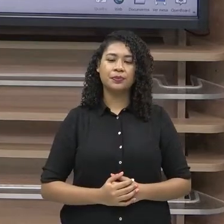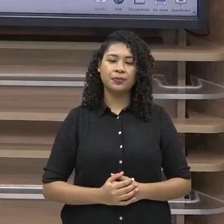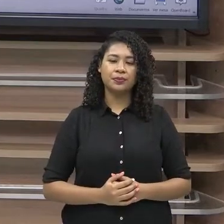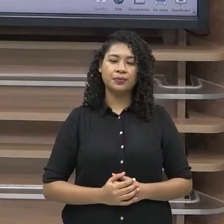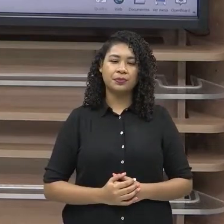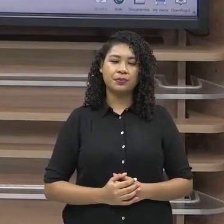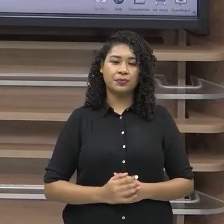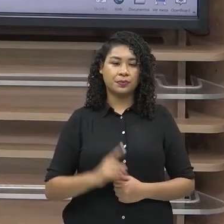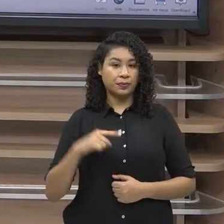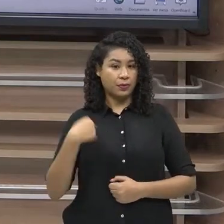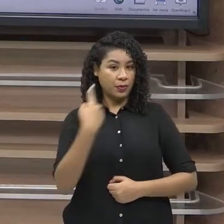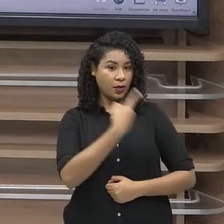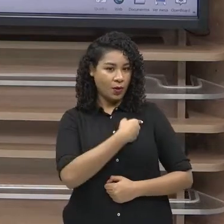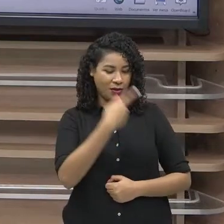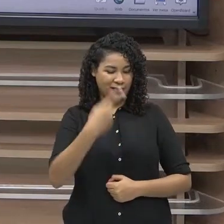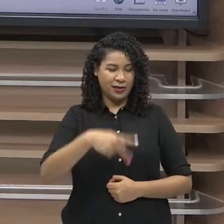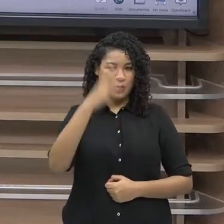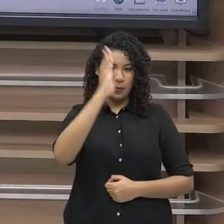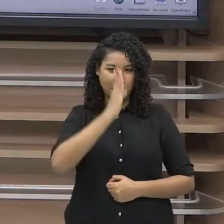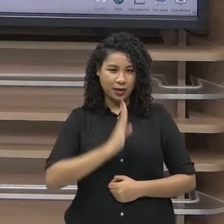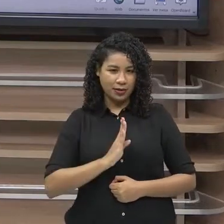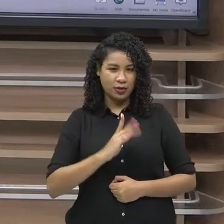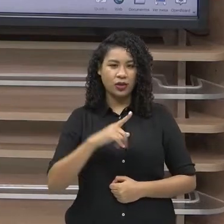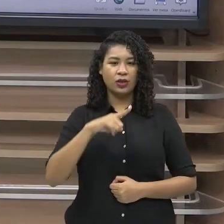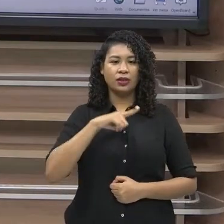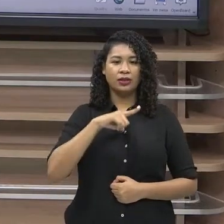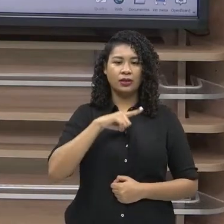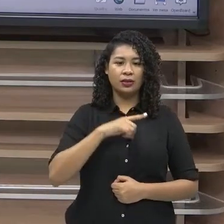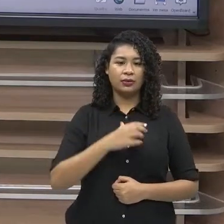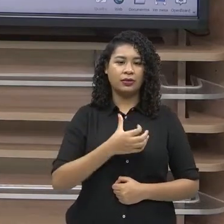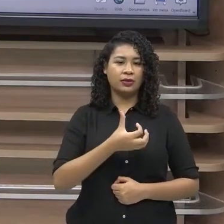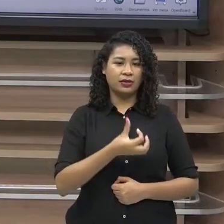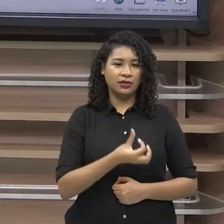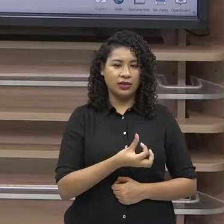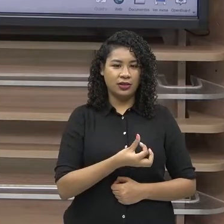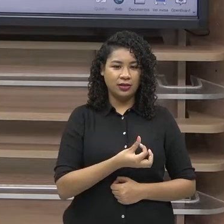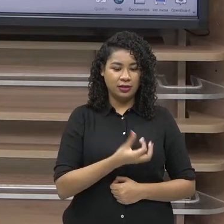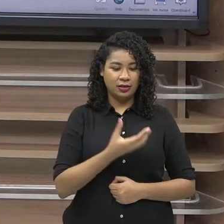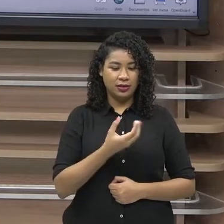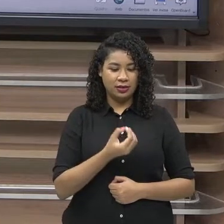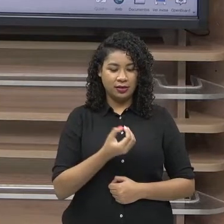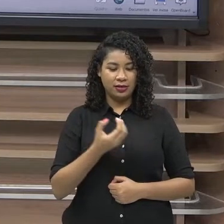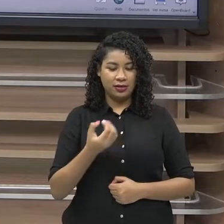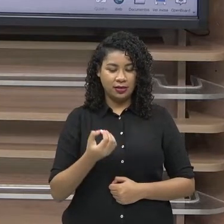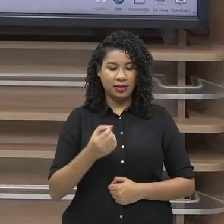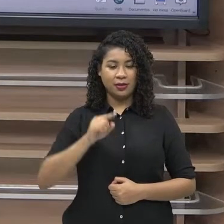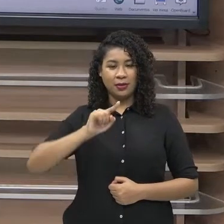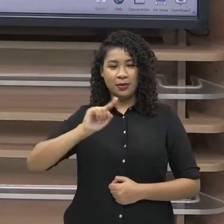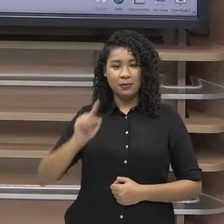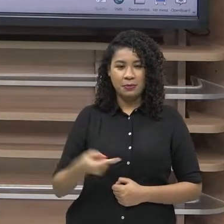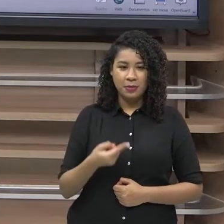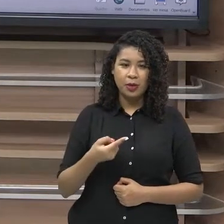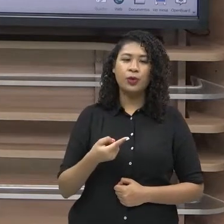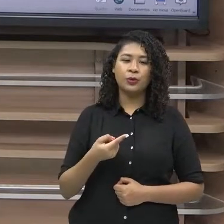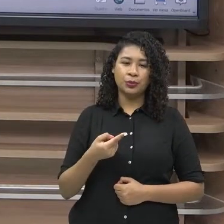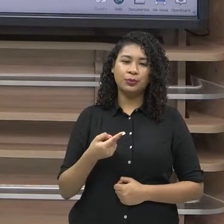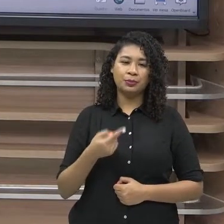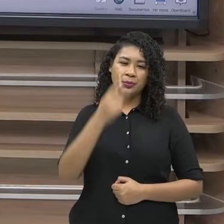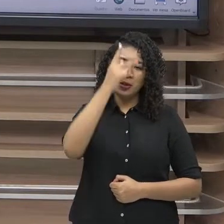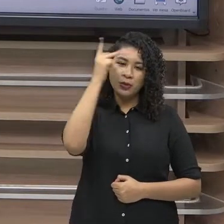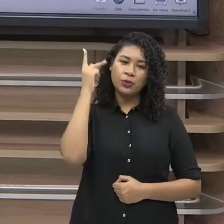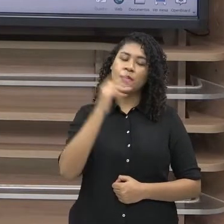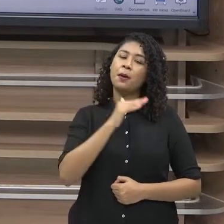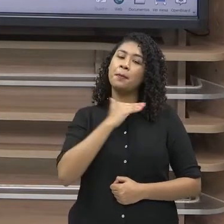Nós, como Brasil, estamos batendo quase 600 mil mortos, vítimas da pandemia da Covid-19.